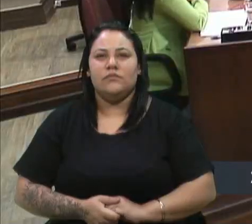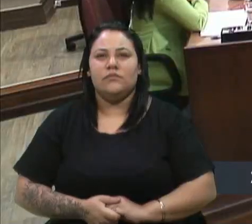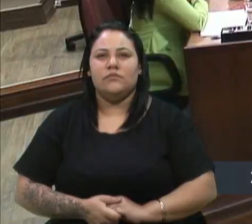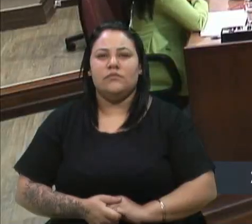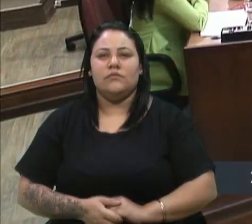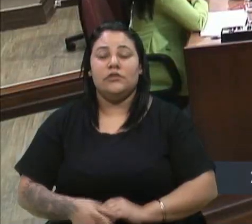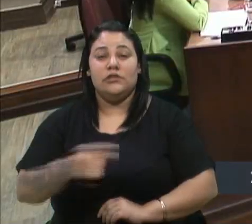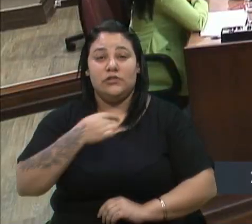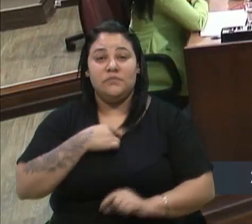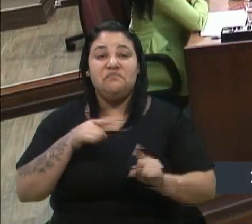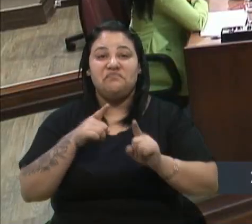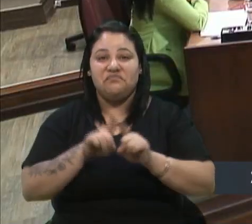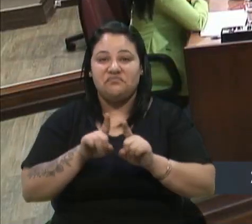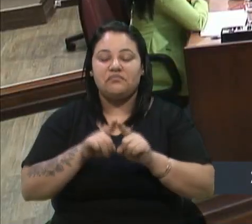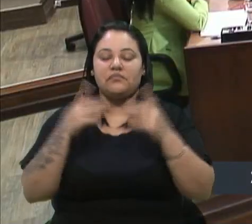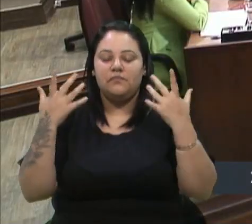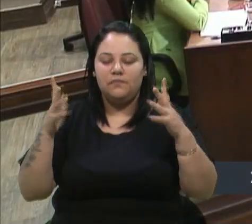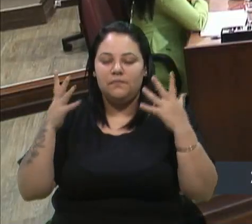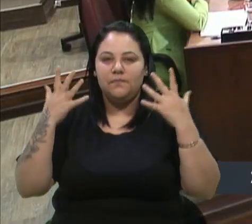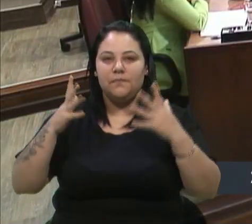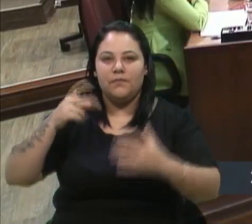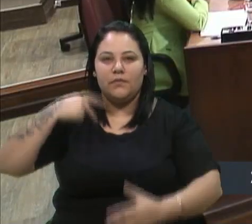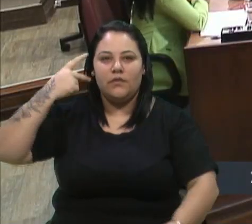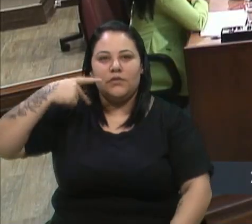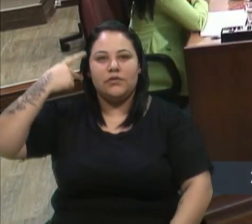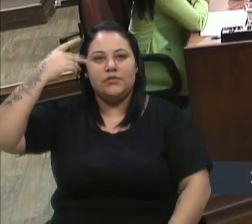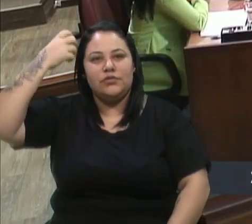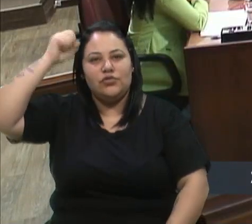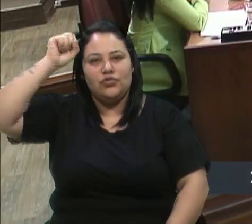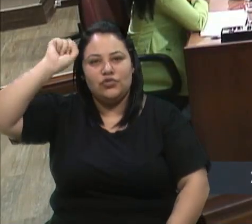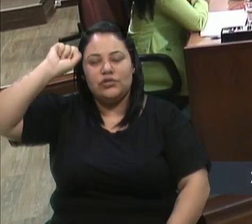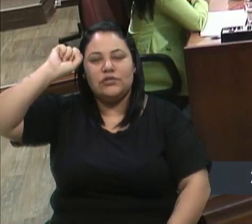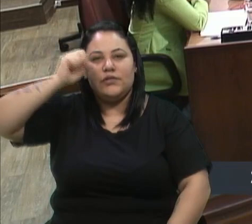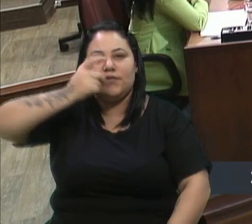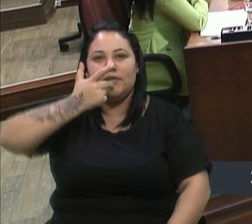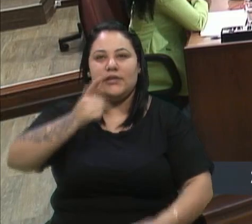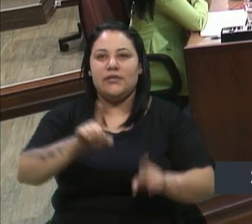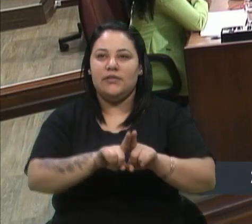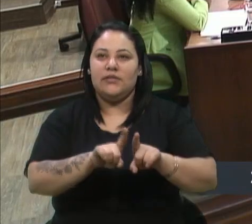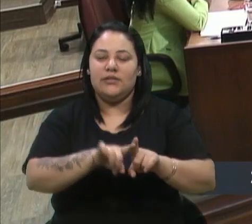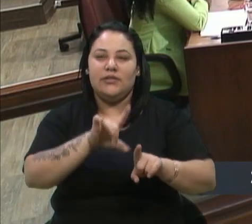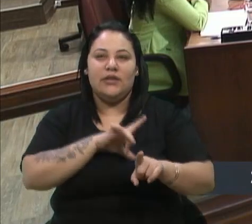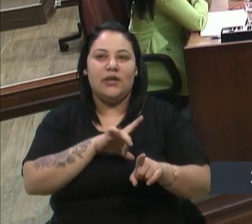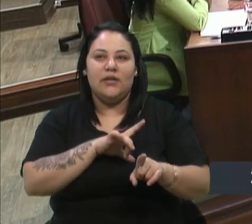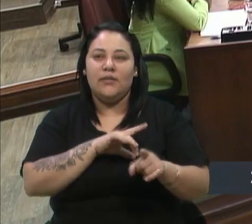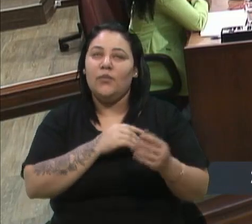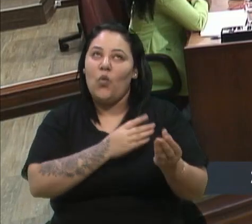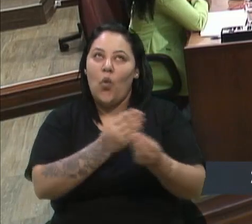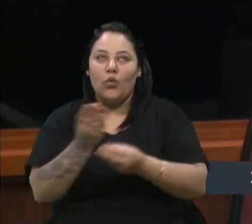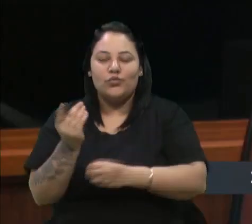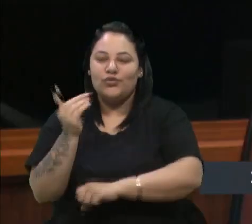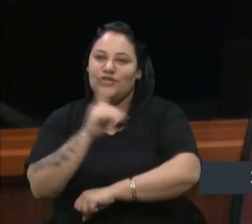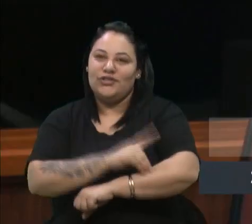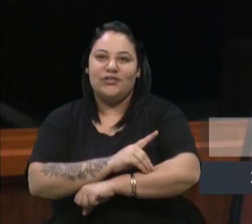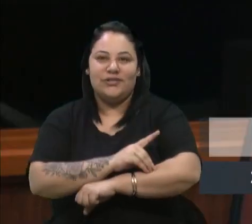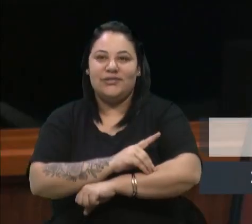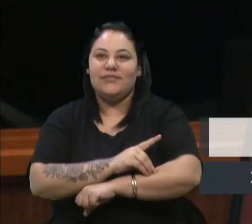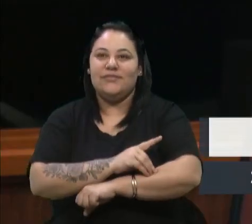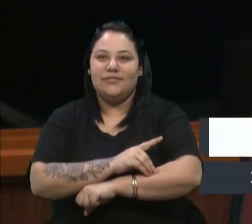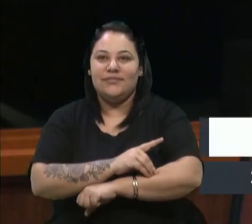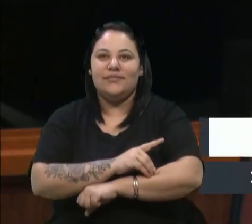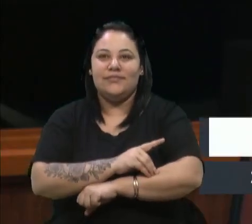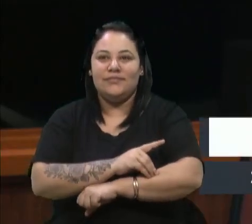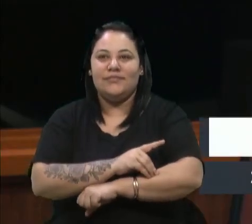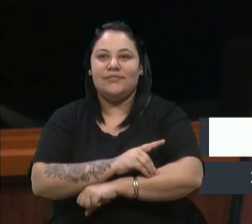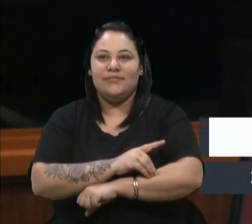Eu também quero parabenizar o vereador Xuxa e dizer, né, tem tantas datas que quem dera que um dia nós